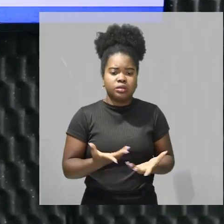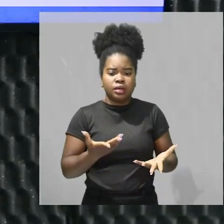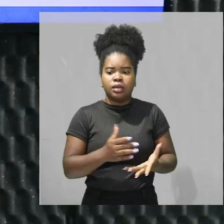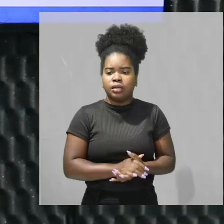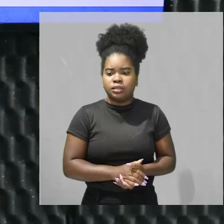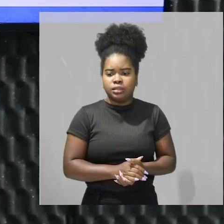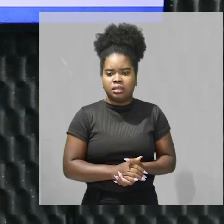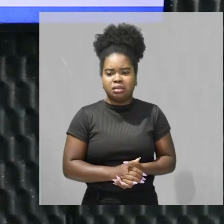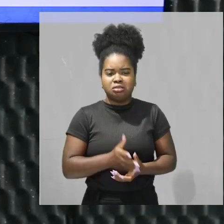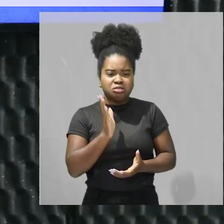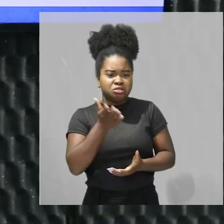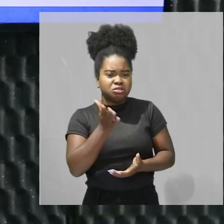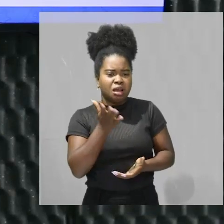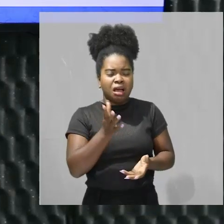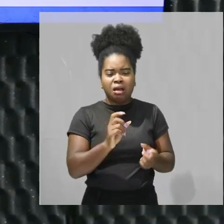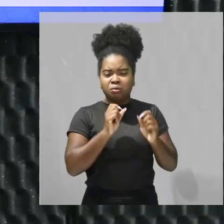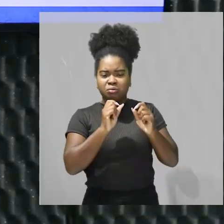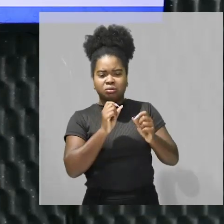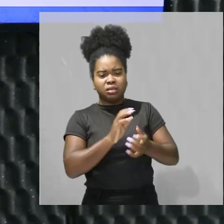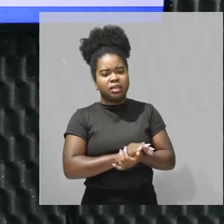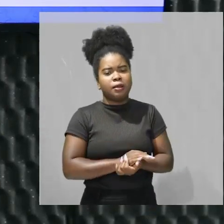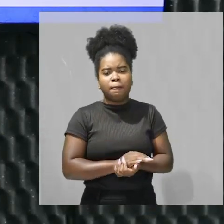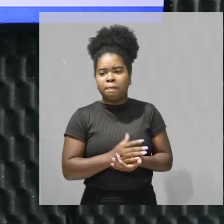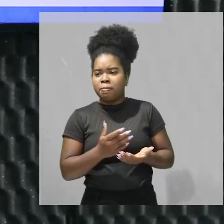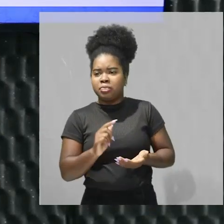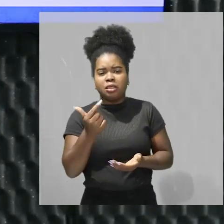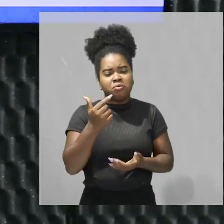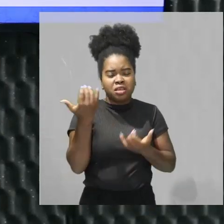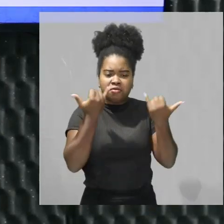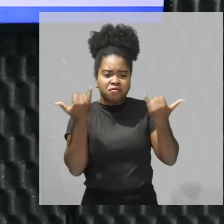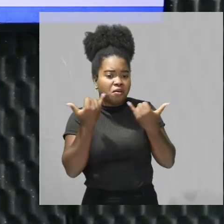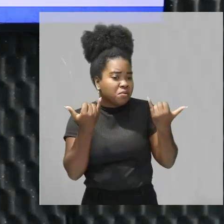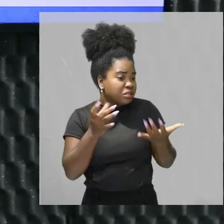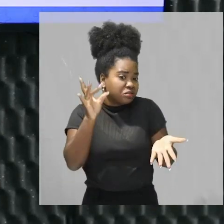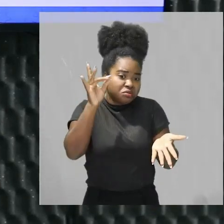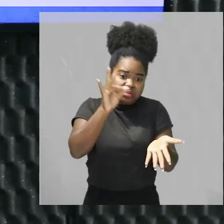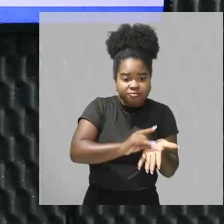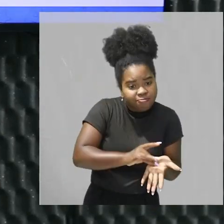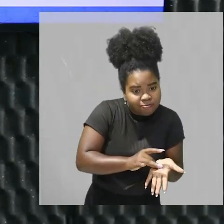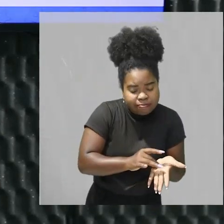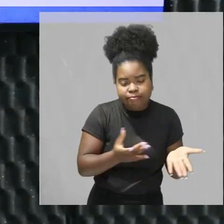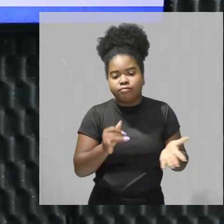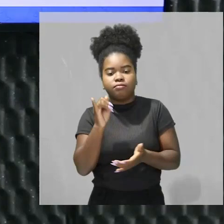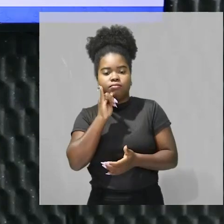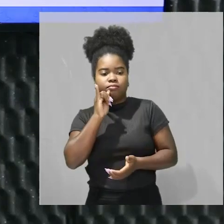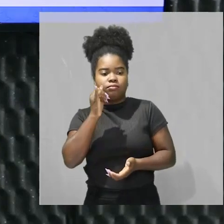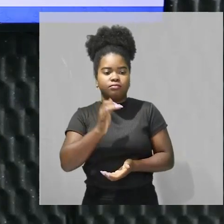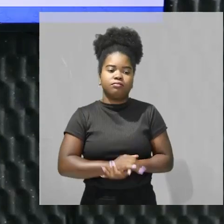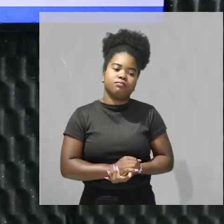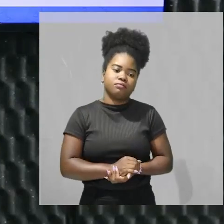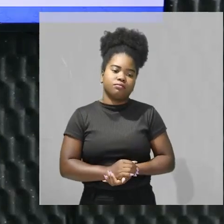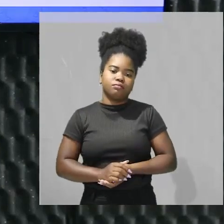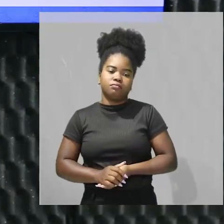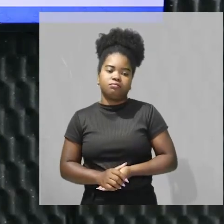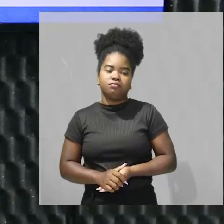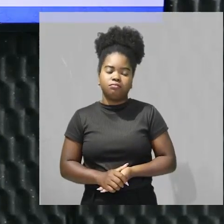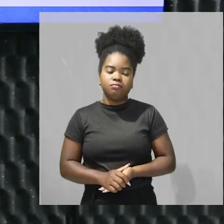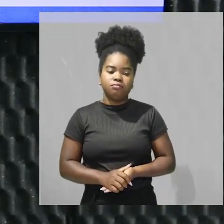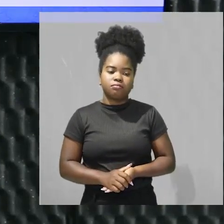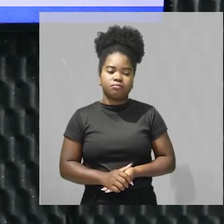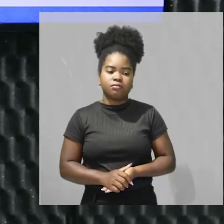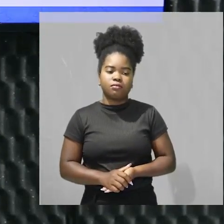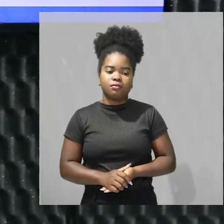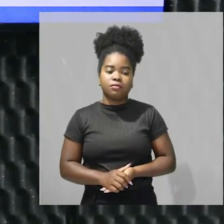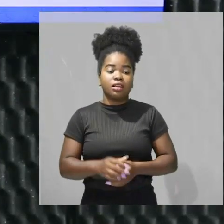são convincentes. Então, muito cuidado, pois as partes elas precisam estar muito bem estabelecidas. E aí fica a